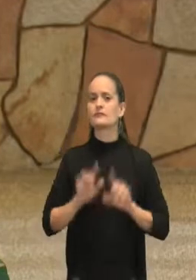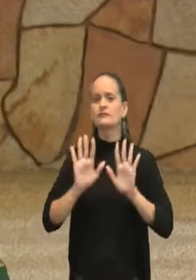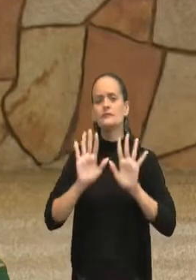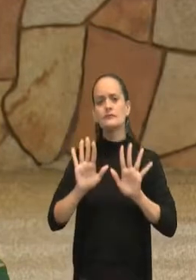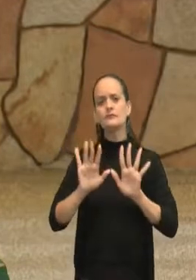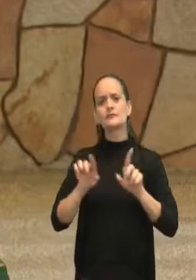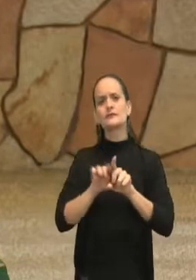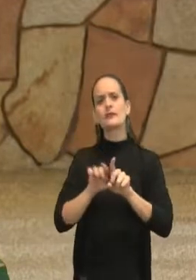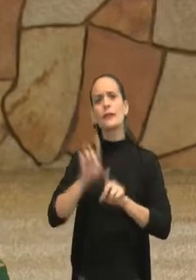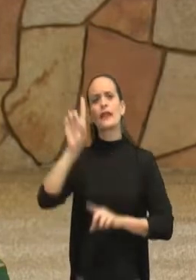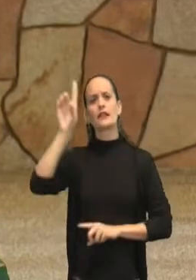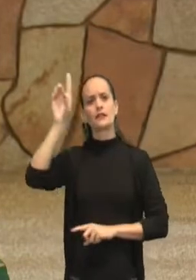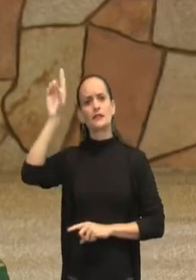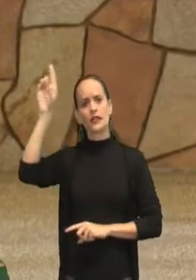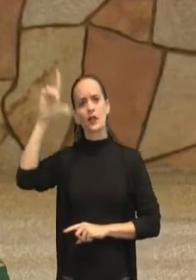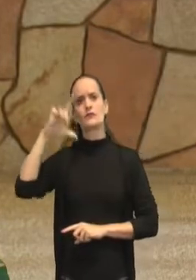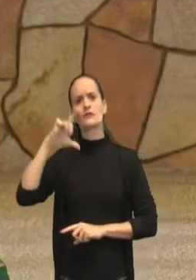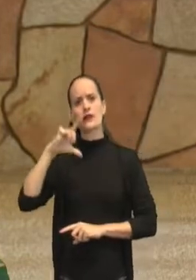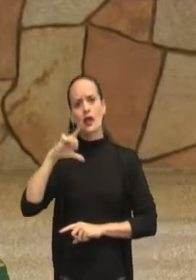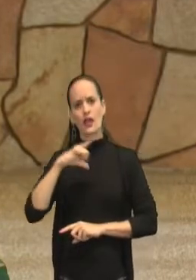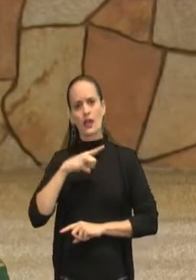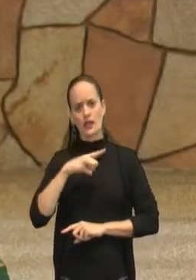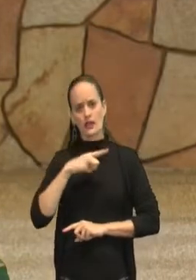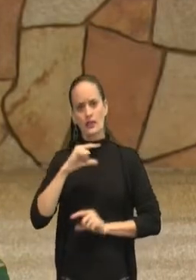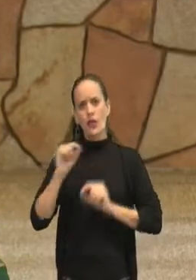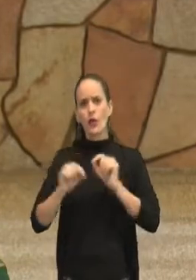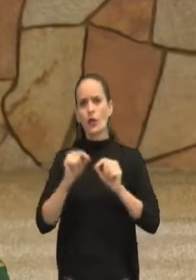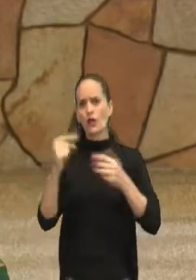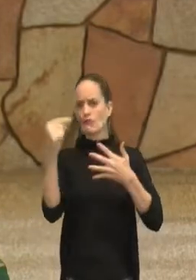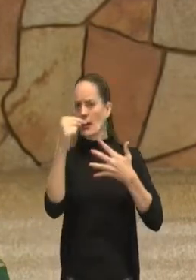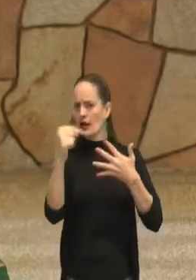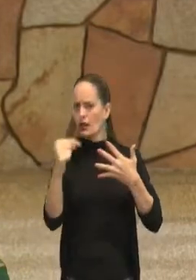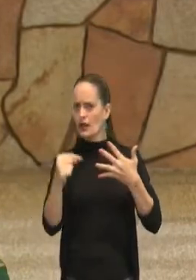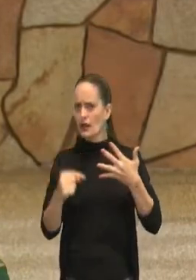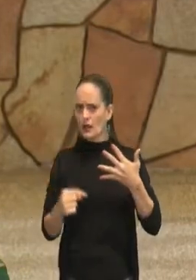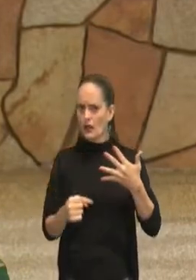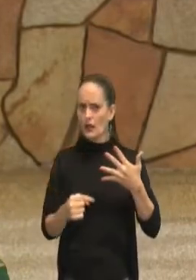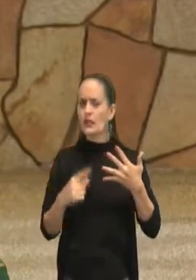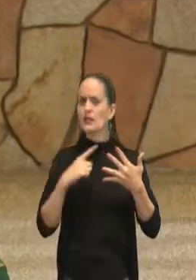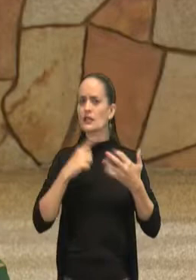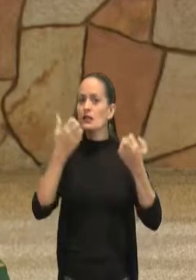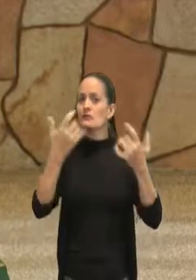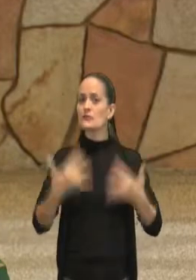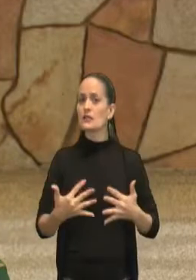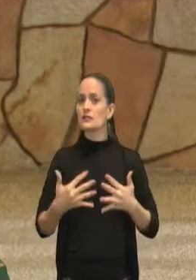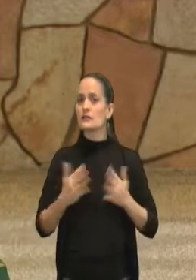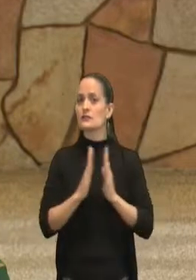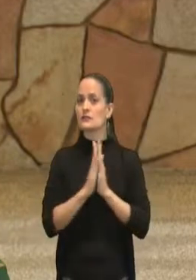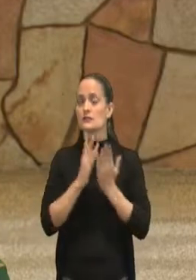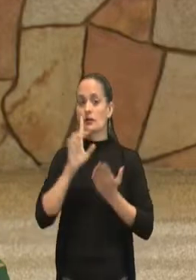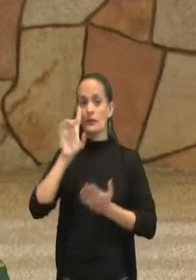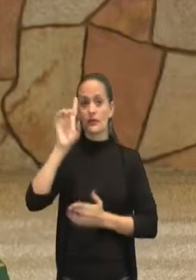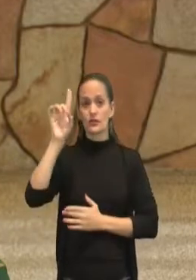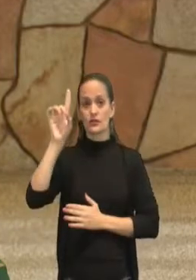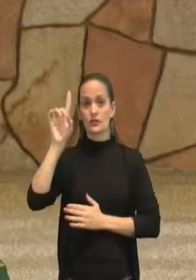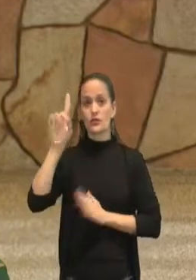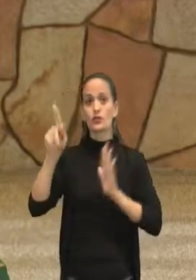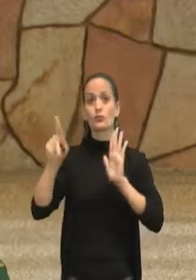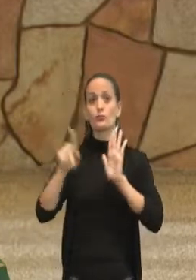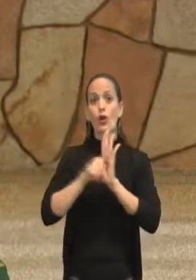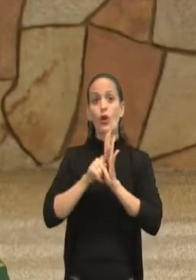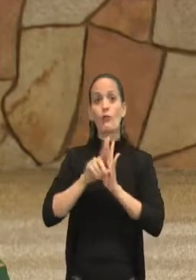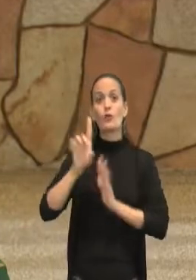também critérios claros, critérios que nós encontramos na palavra de Deus, critérios que Ele próprio, além de